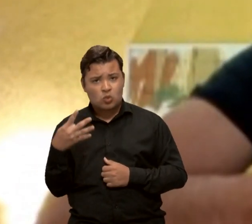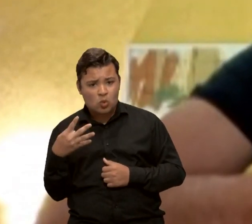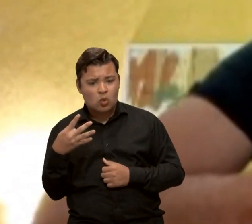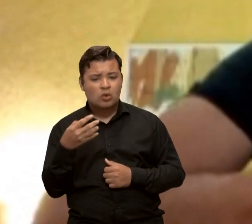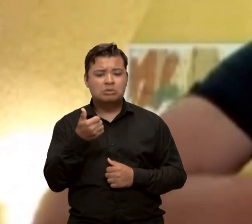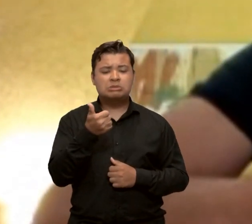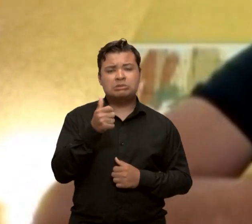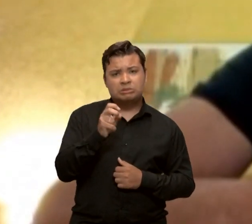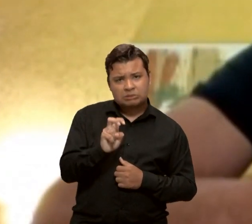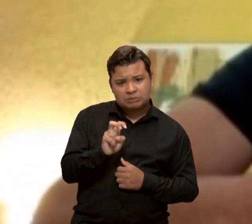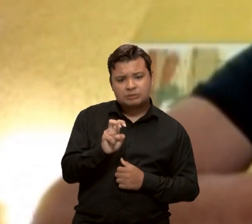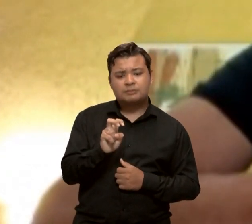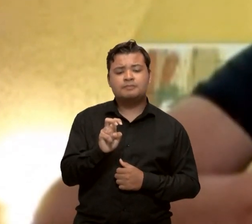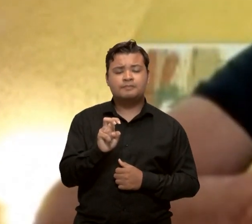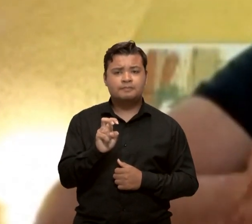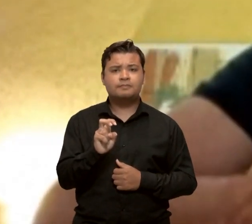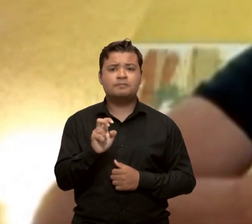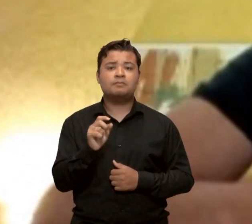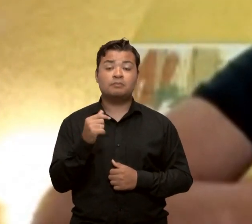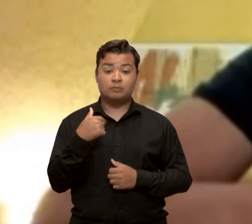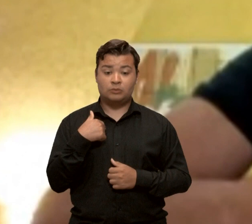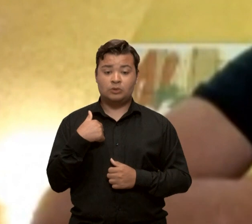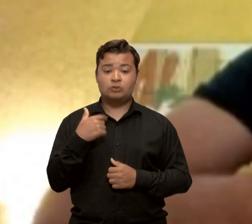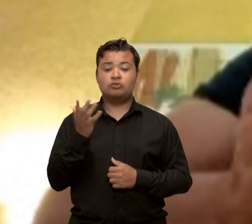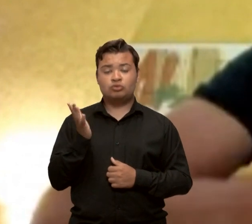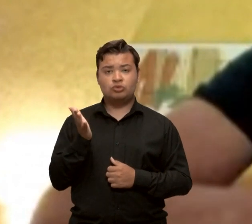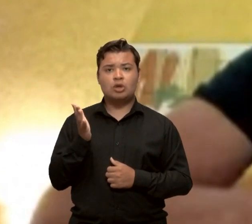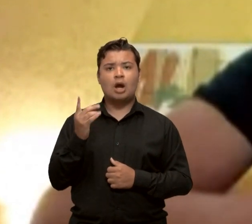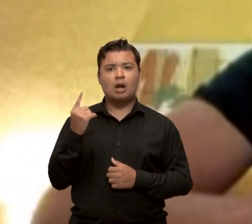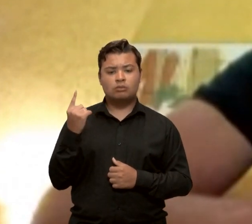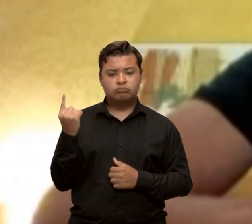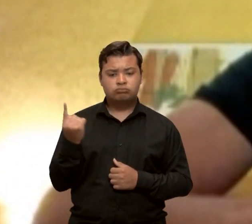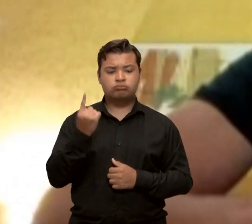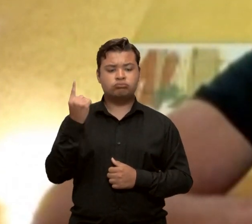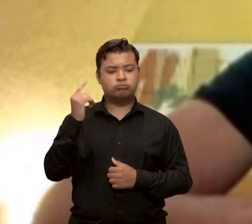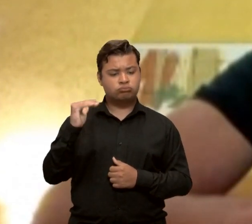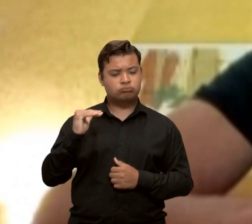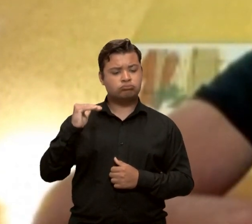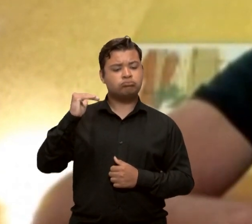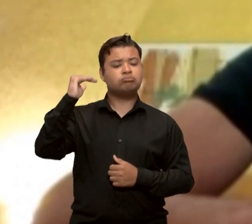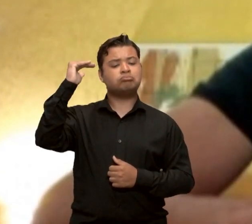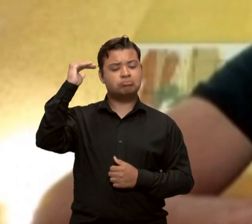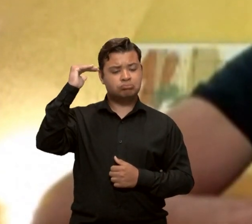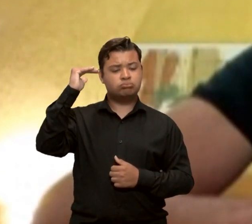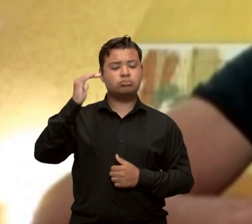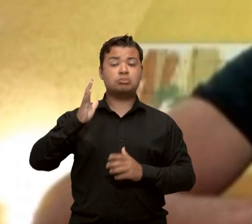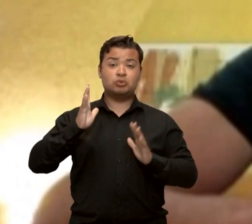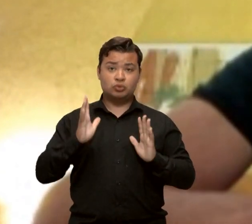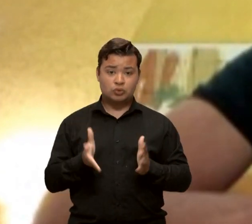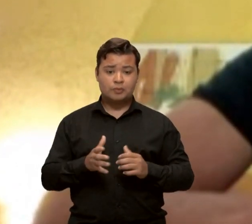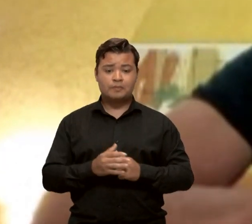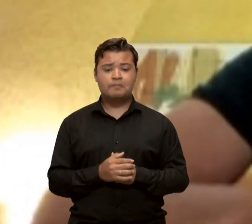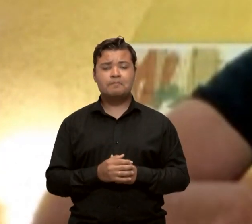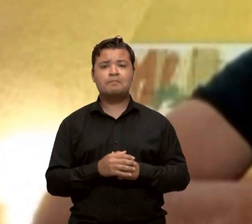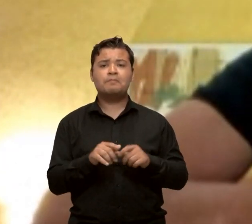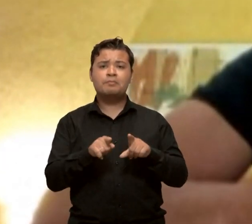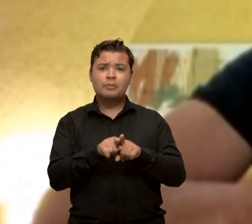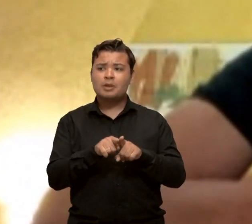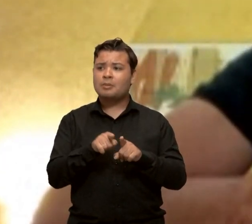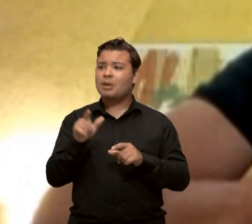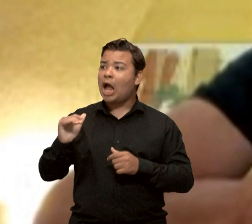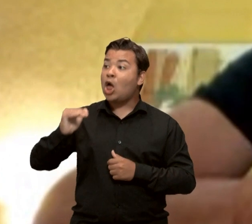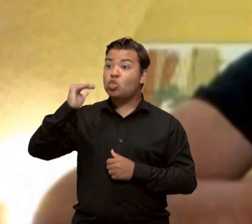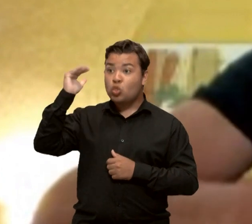era assim, grande, né, mais alto, em crescimento, sabe? E jogava com os adultos. E